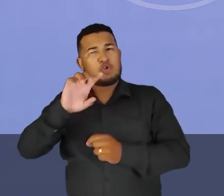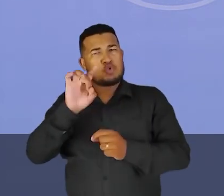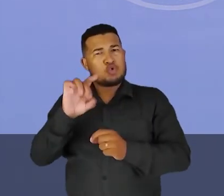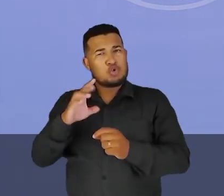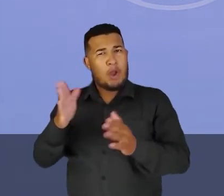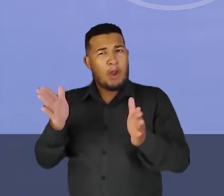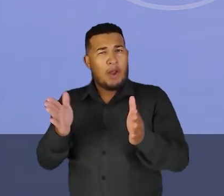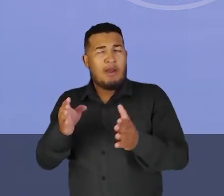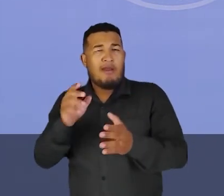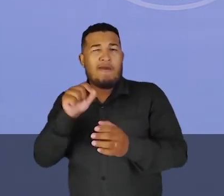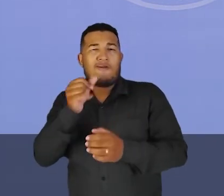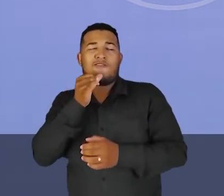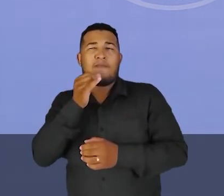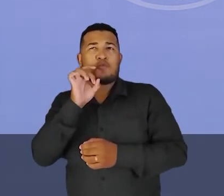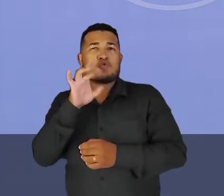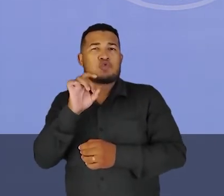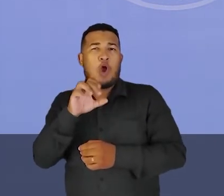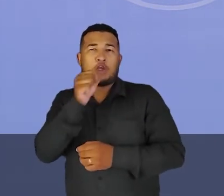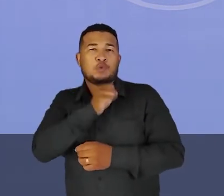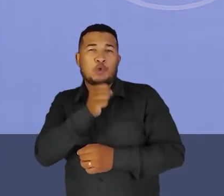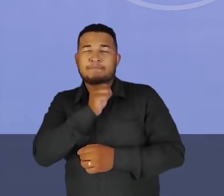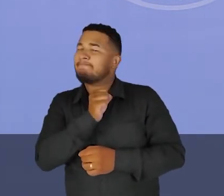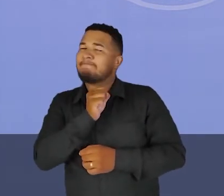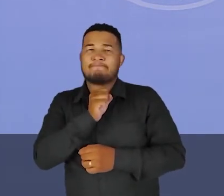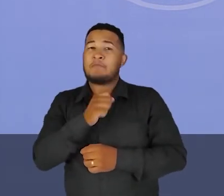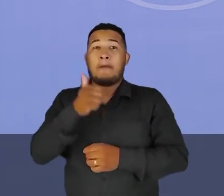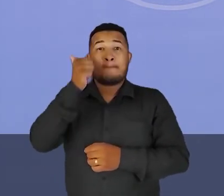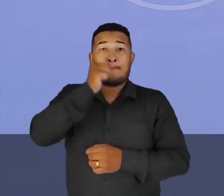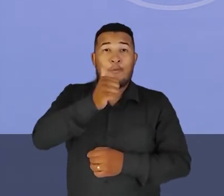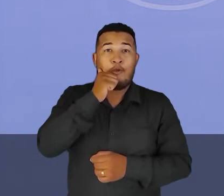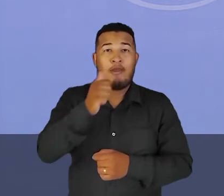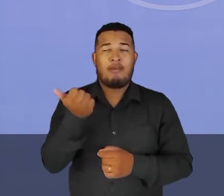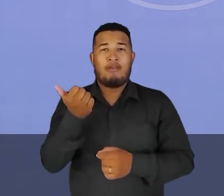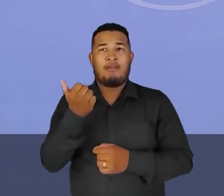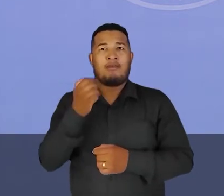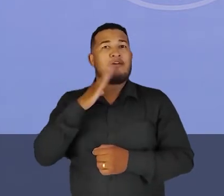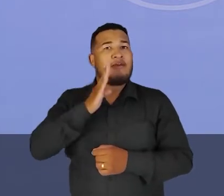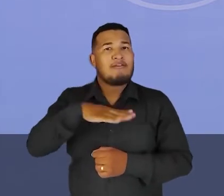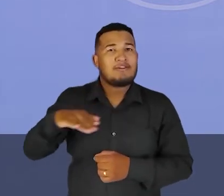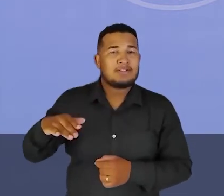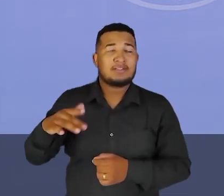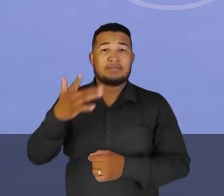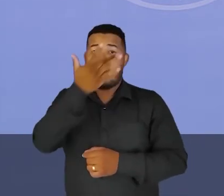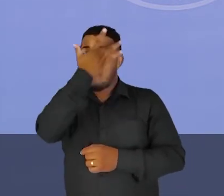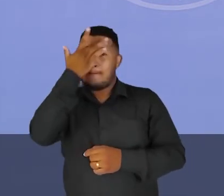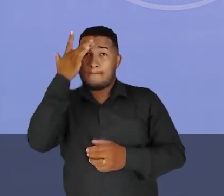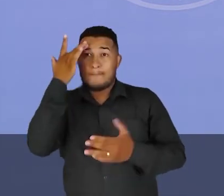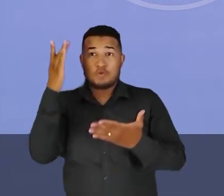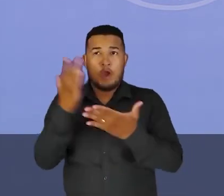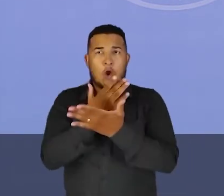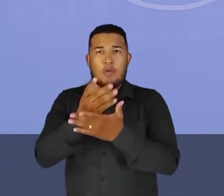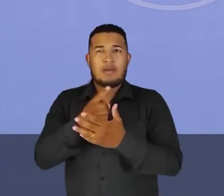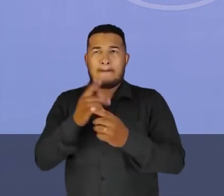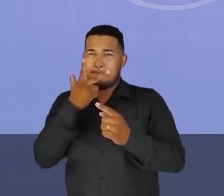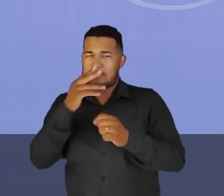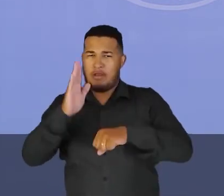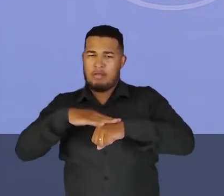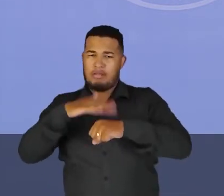os idosos, mulheres, crianças, pessoas incapazes de se defender,